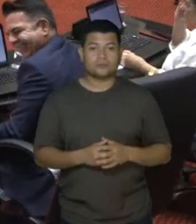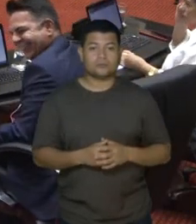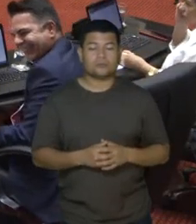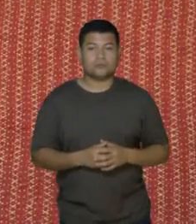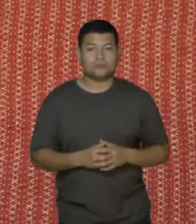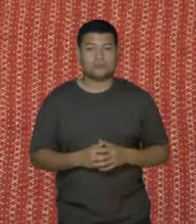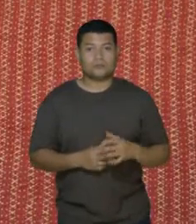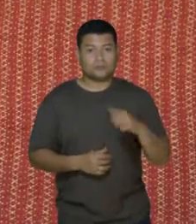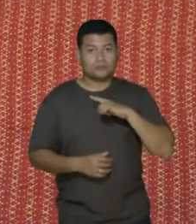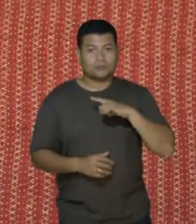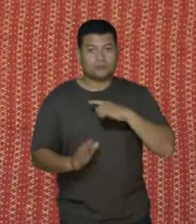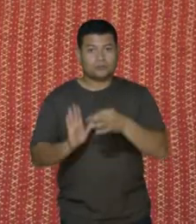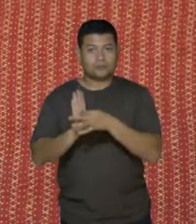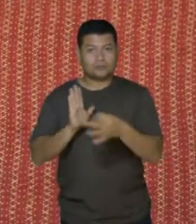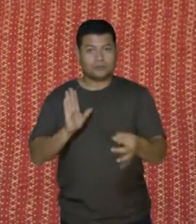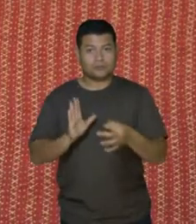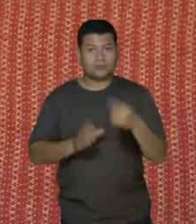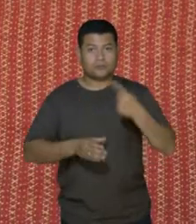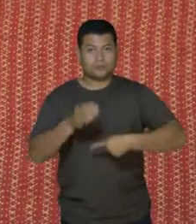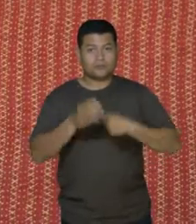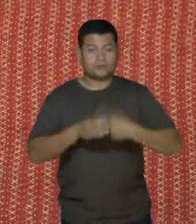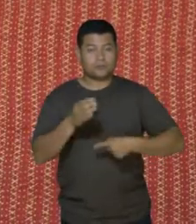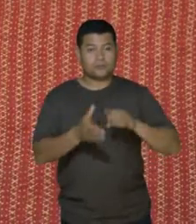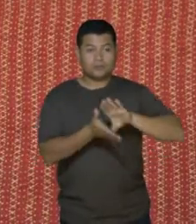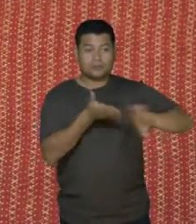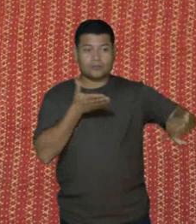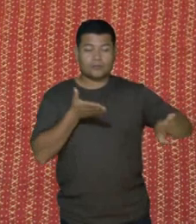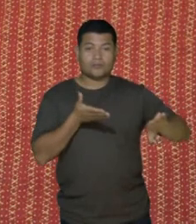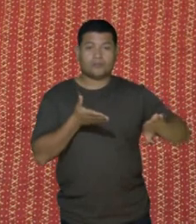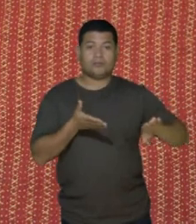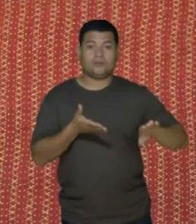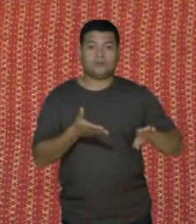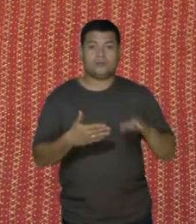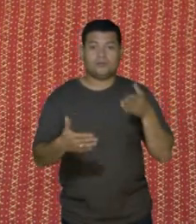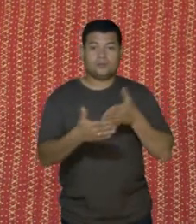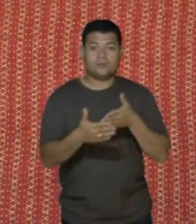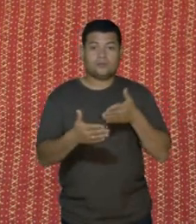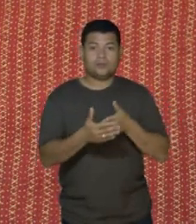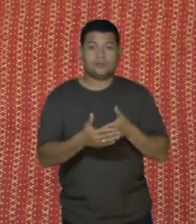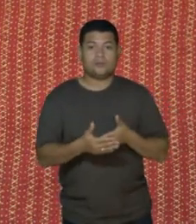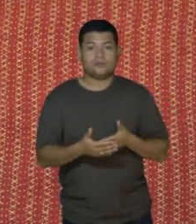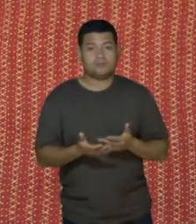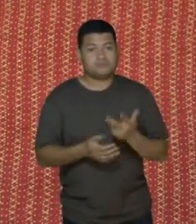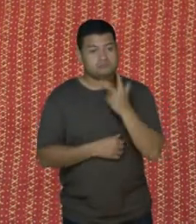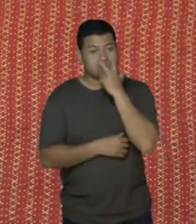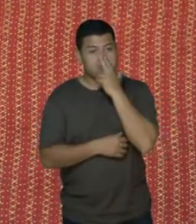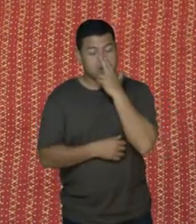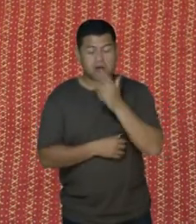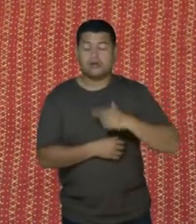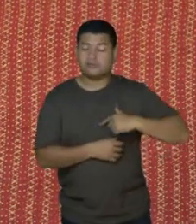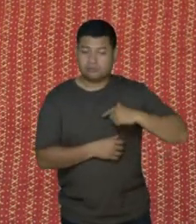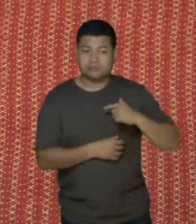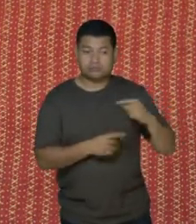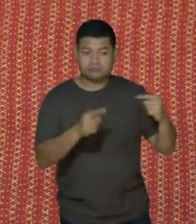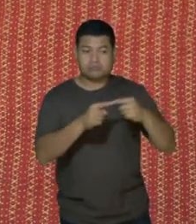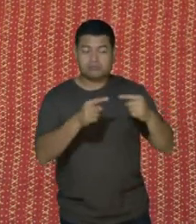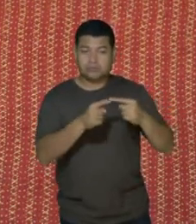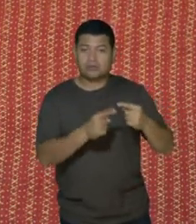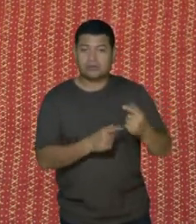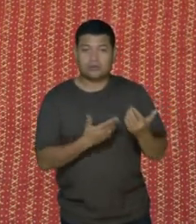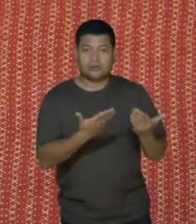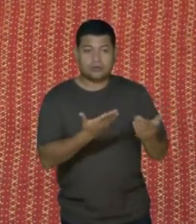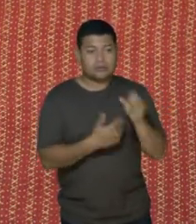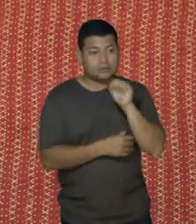parecer também da Comissão de Justiça pela rejeição ao veto, e me parece uma coisa muito lógica em que seja notificada uma